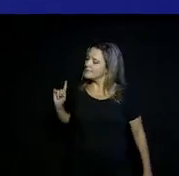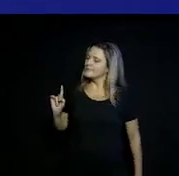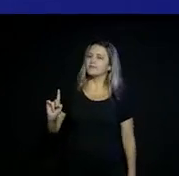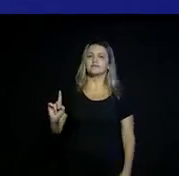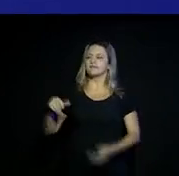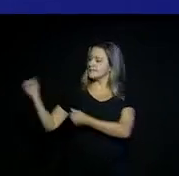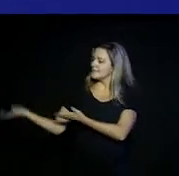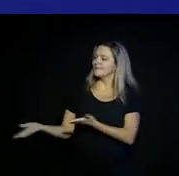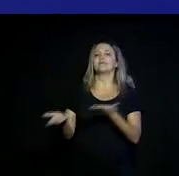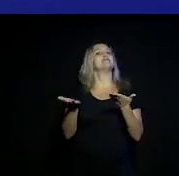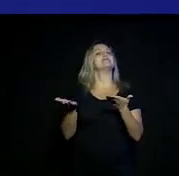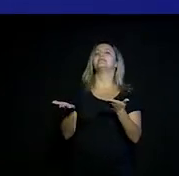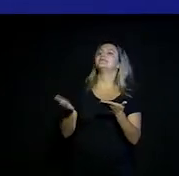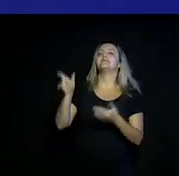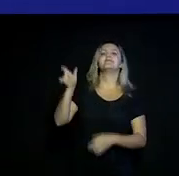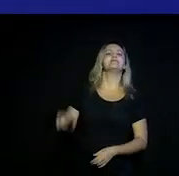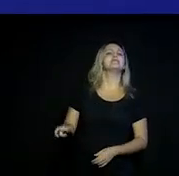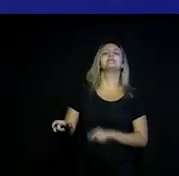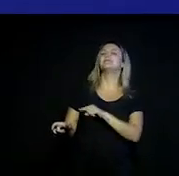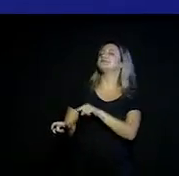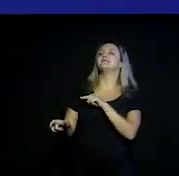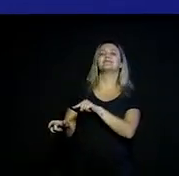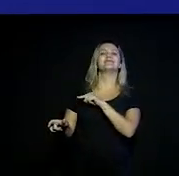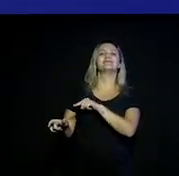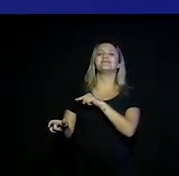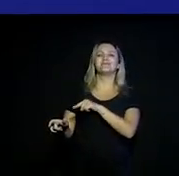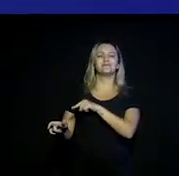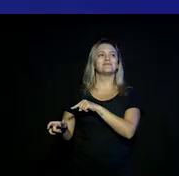receber essa convidada agora, para vir conversar com a gente. Que rufem os tambores.